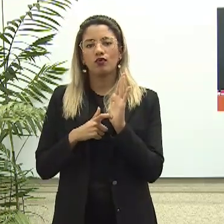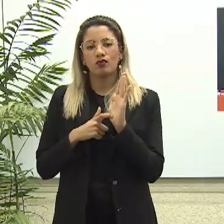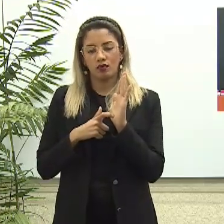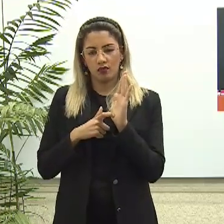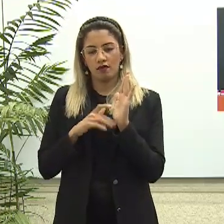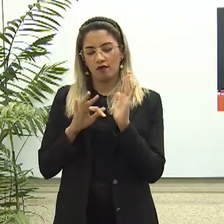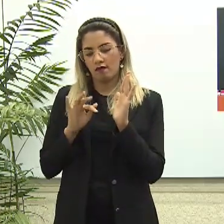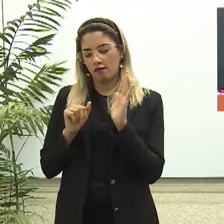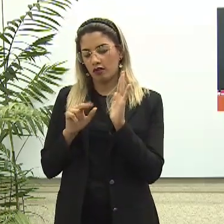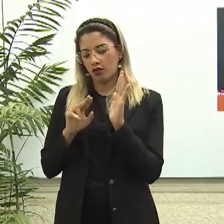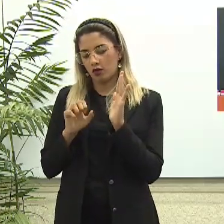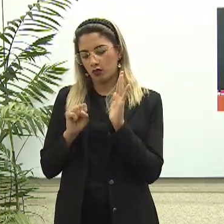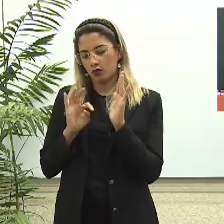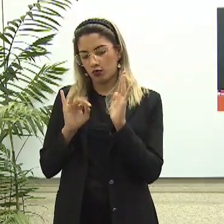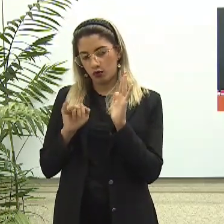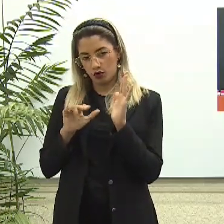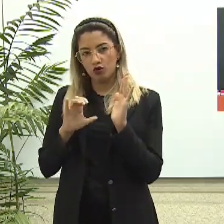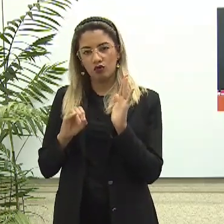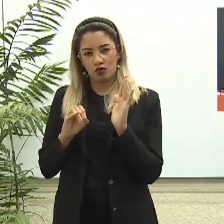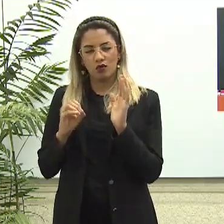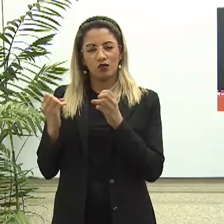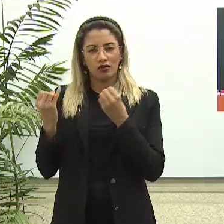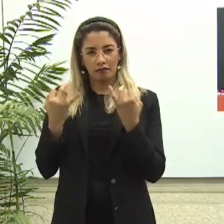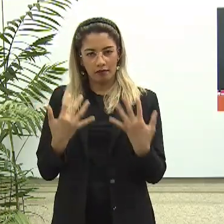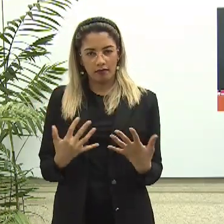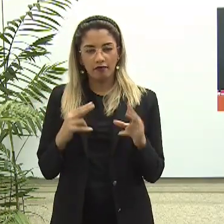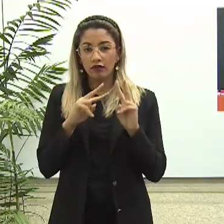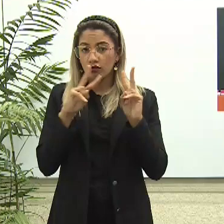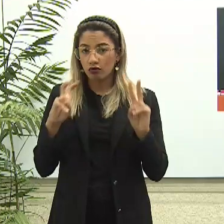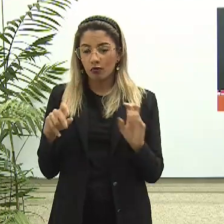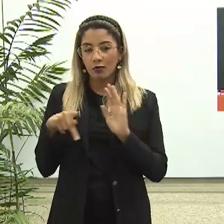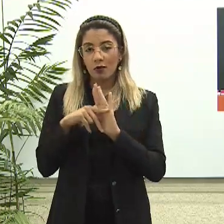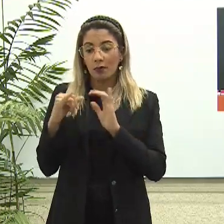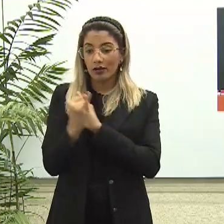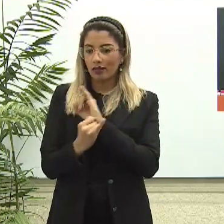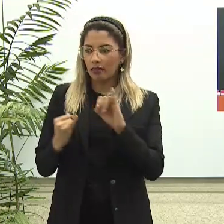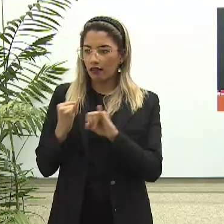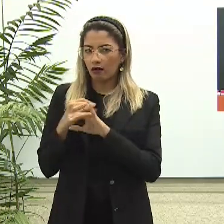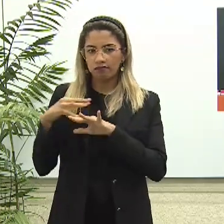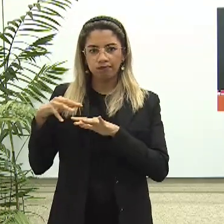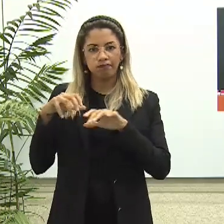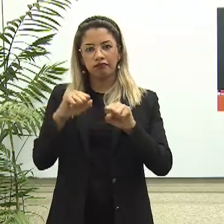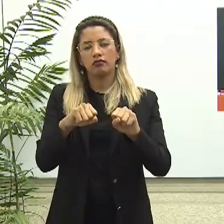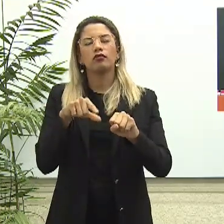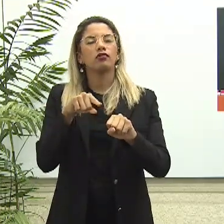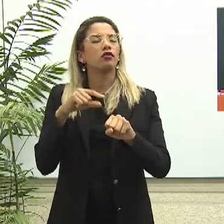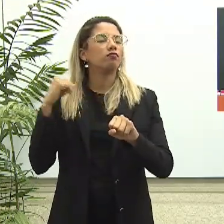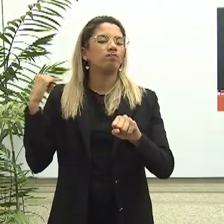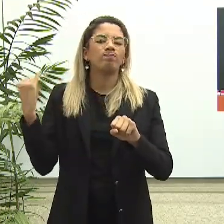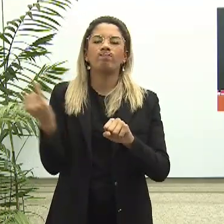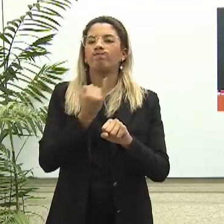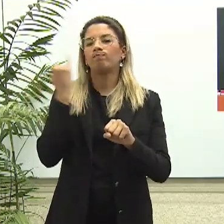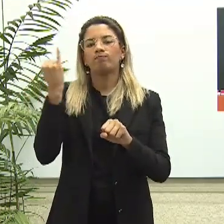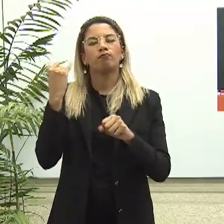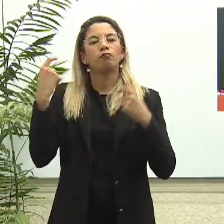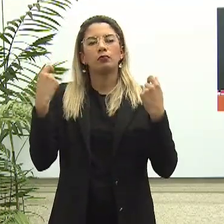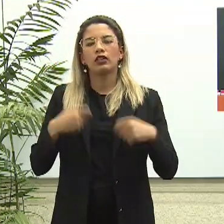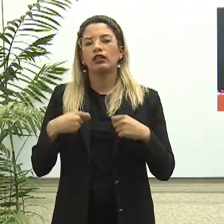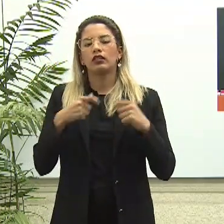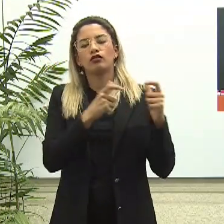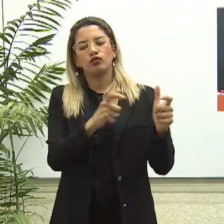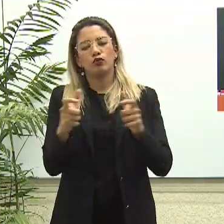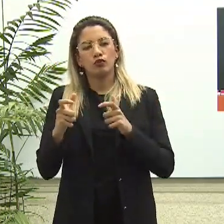oo nos traz com sobre o colonialismo digital é vital ser discutido em todos os